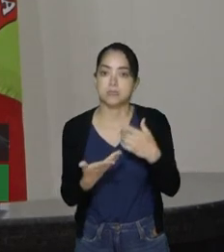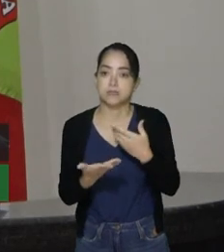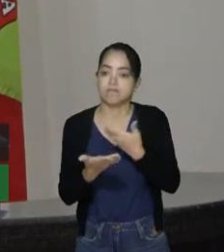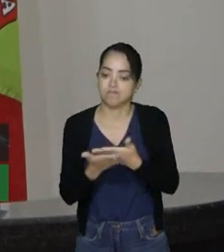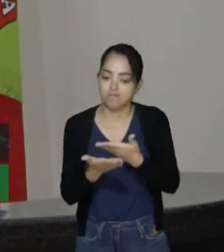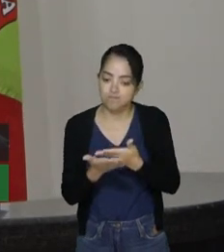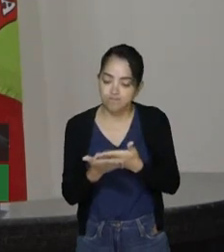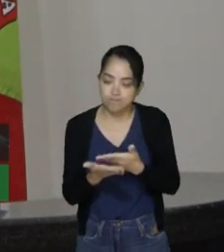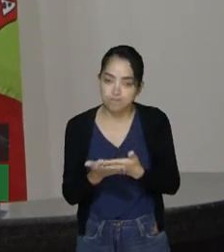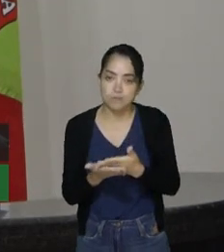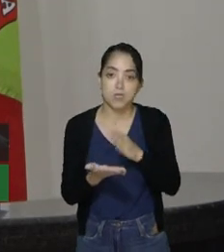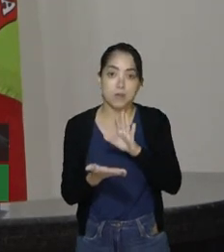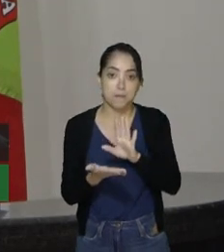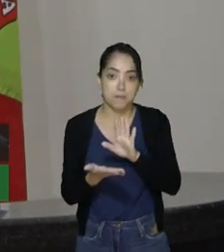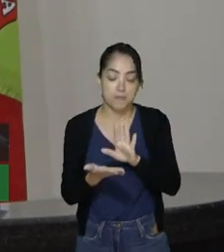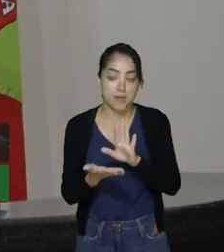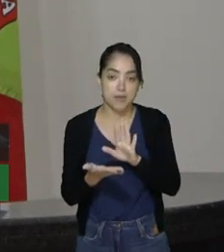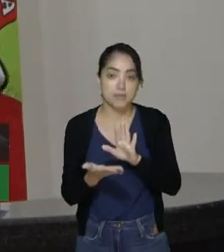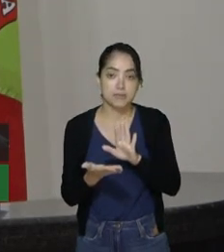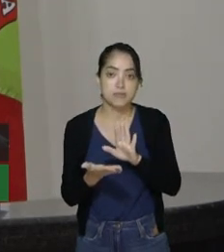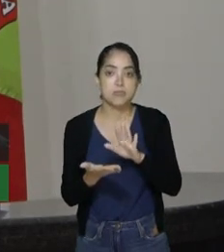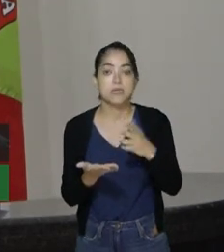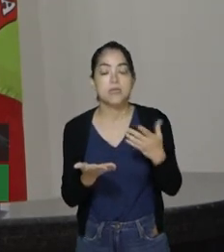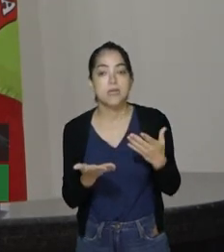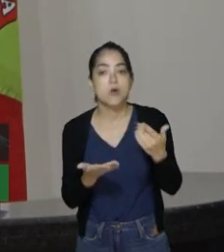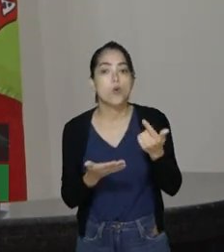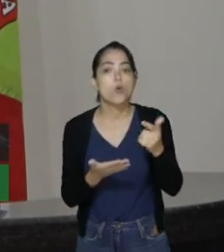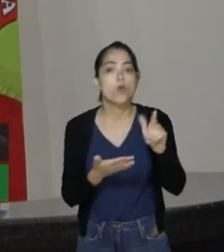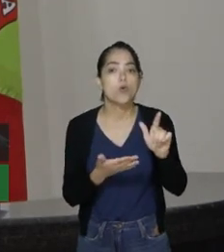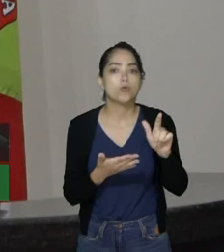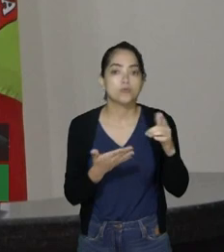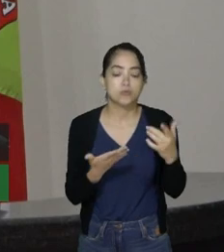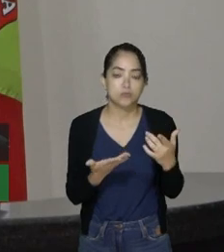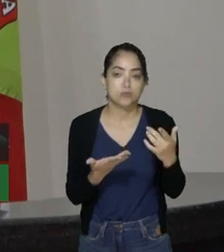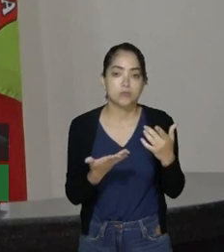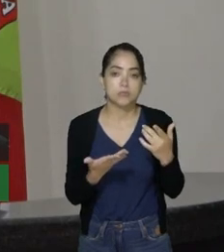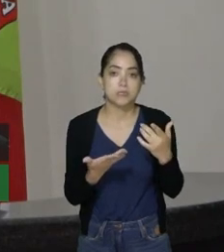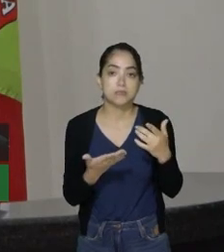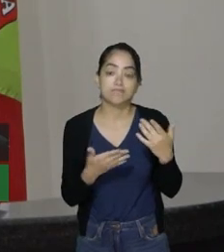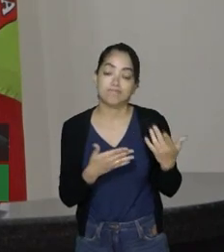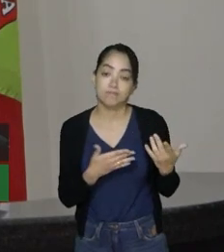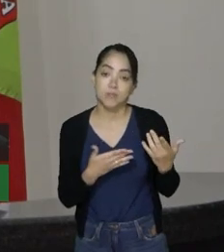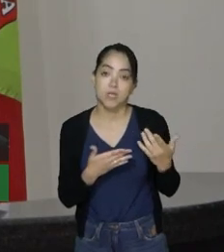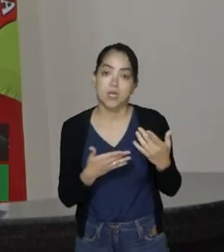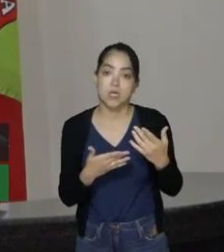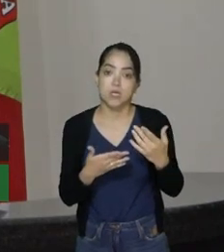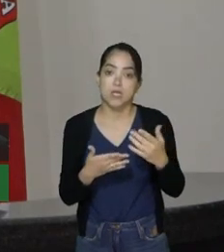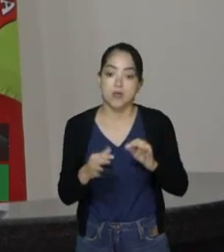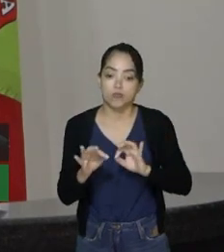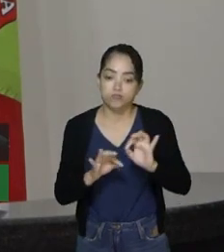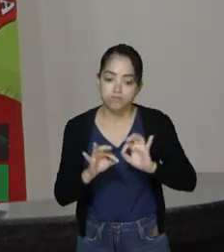maravilhoso. Mas também teve assim um outro lado que não é muito legal, porque